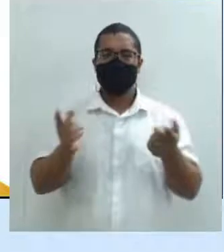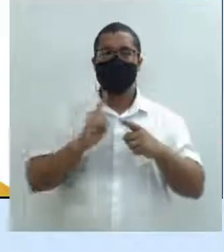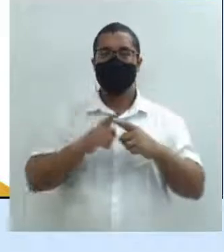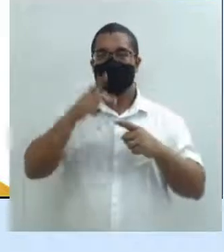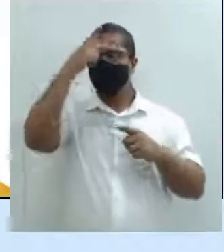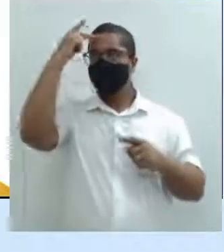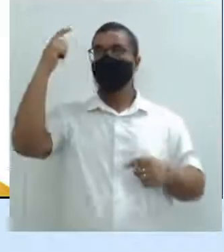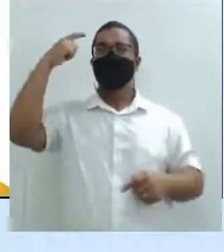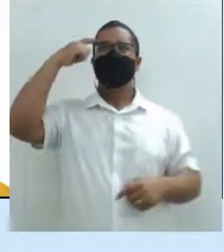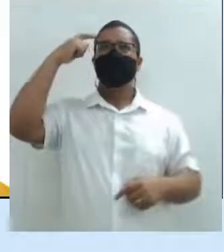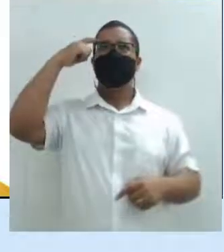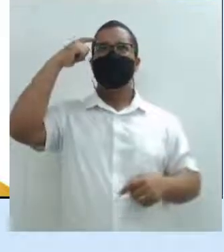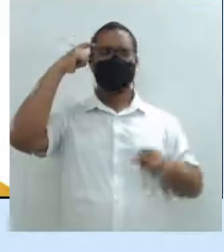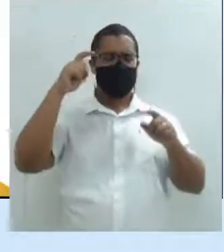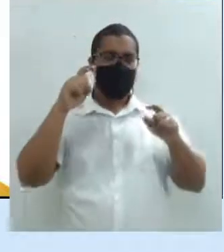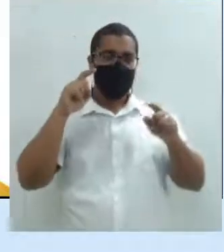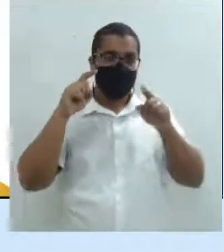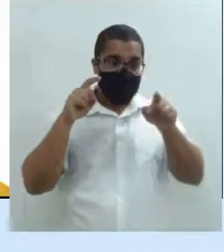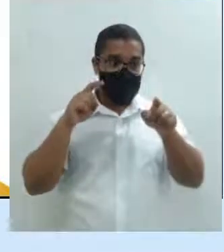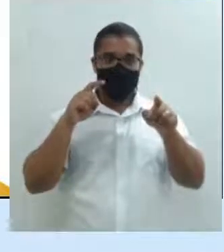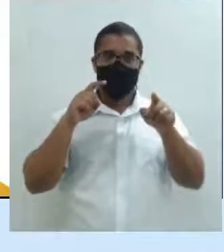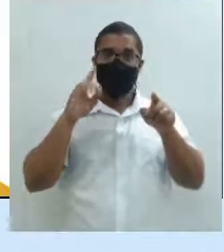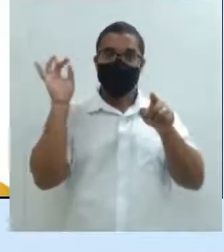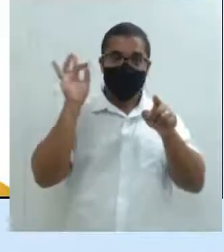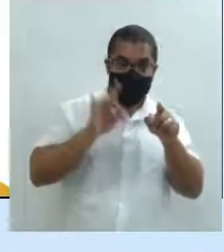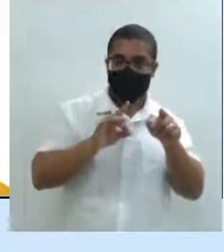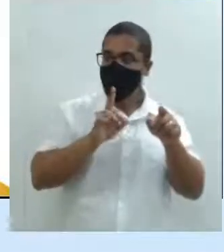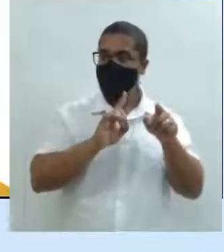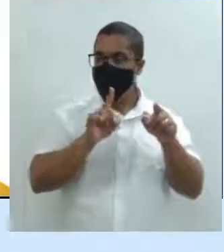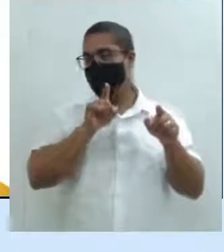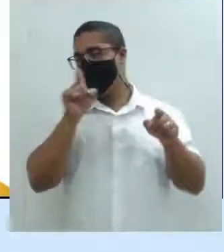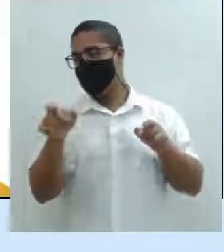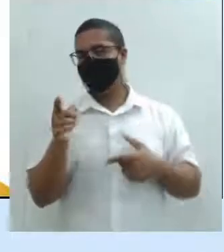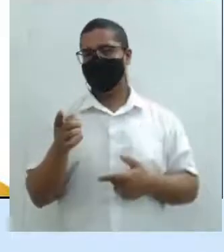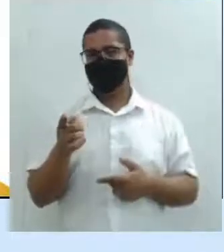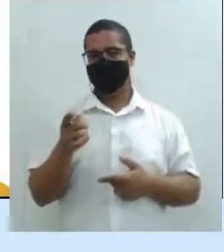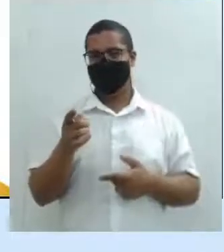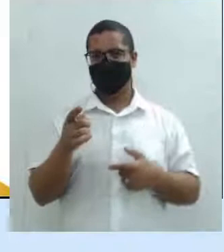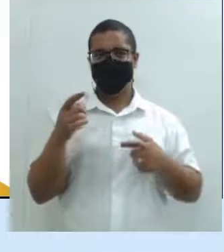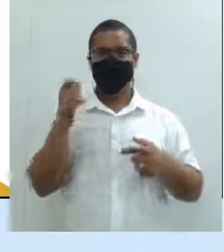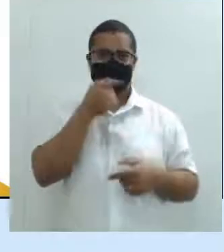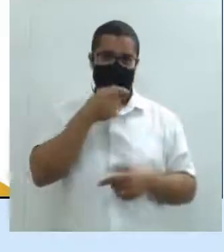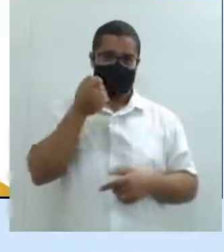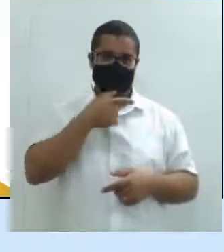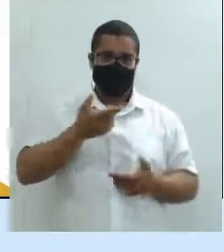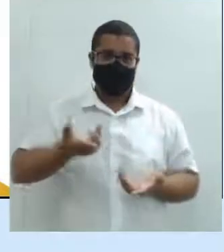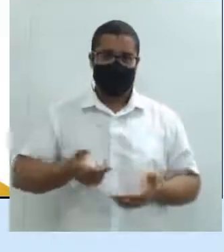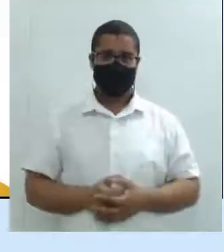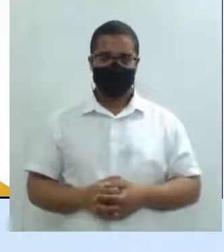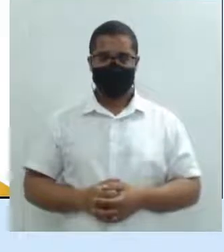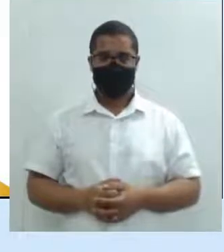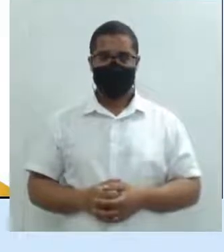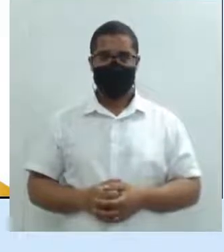inusitadas, cria situações engraçadas. Vamos passar adiante.